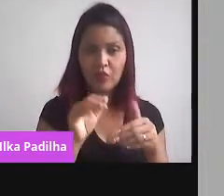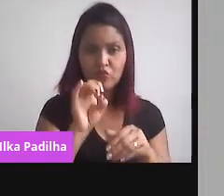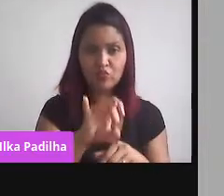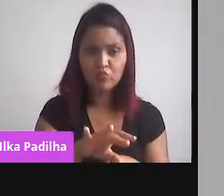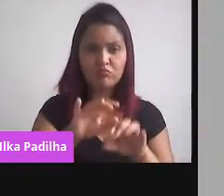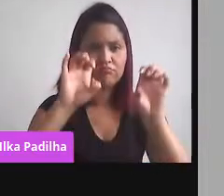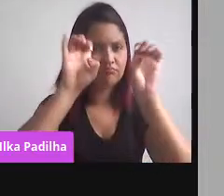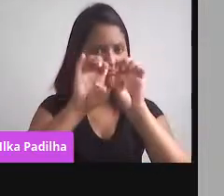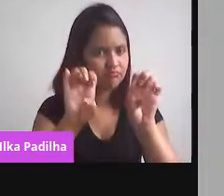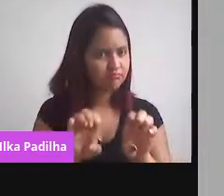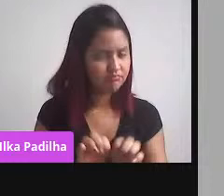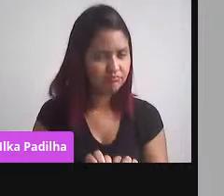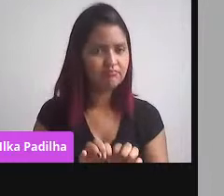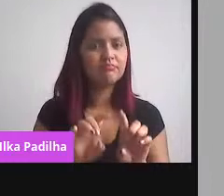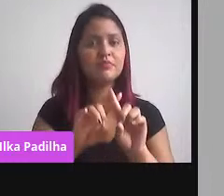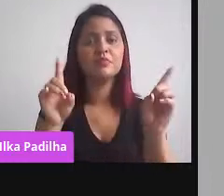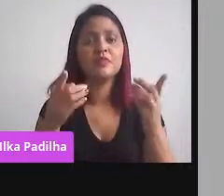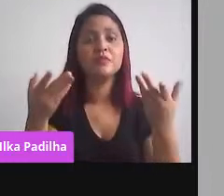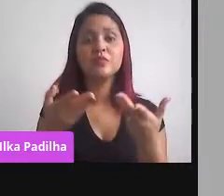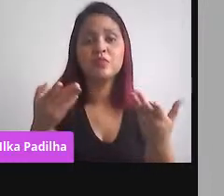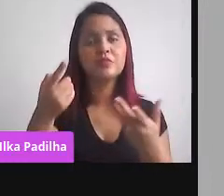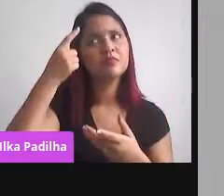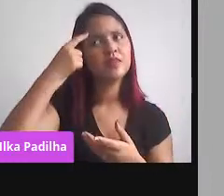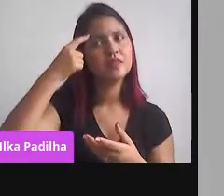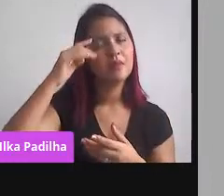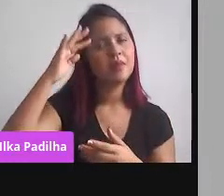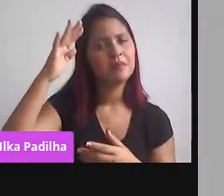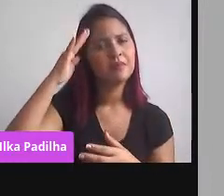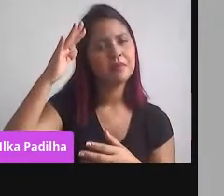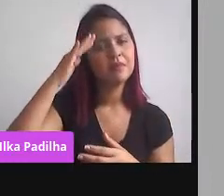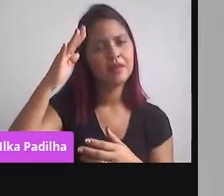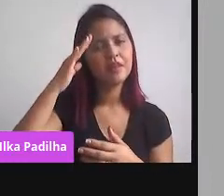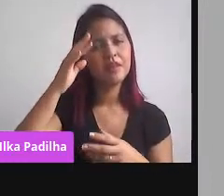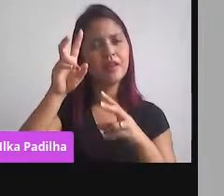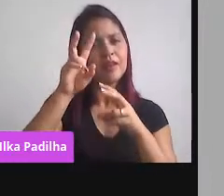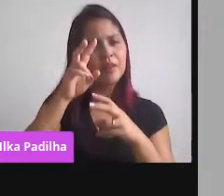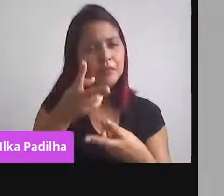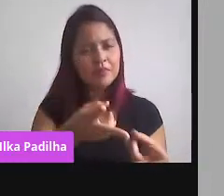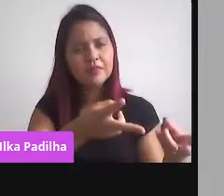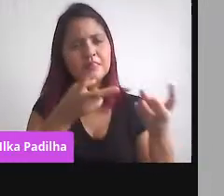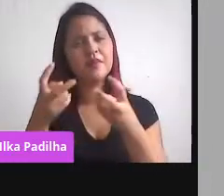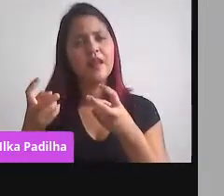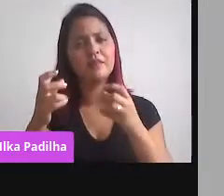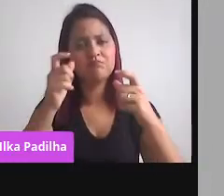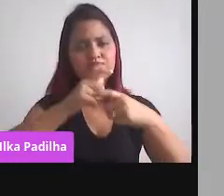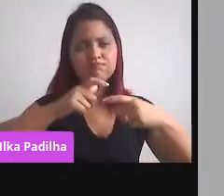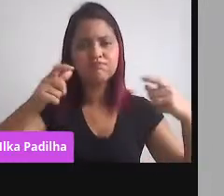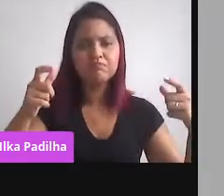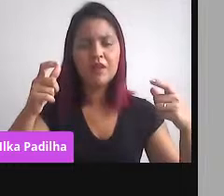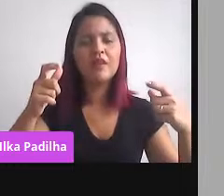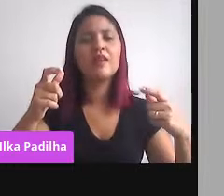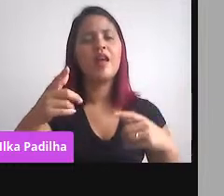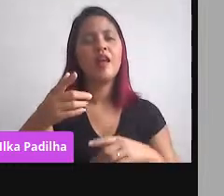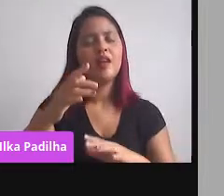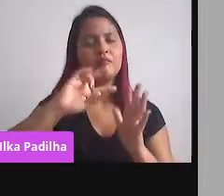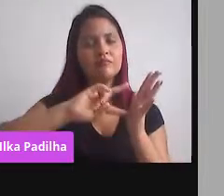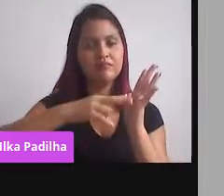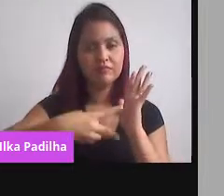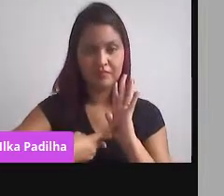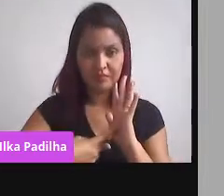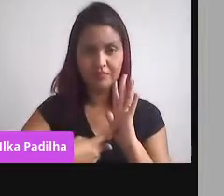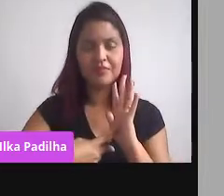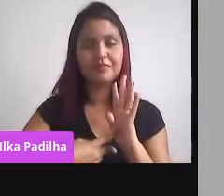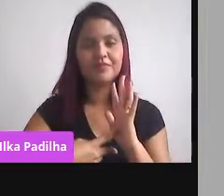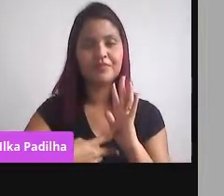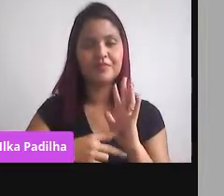mas hoje pensando numa visão macrotextual de sentidos. Então, Van Dijk já colocava, né, a